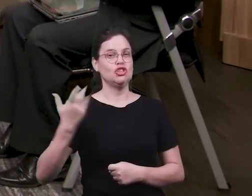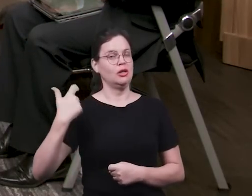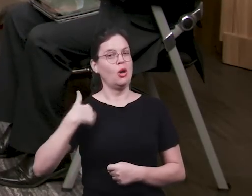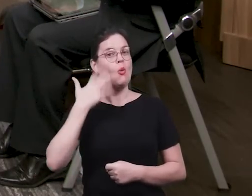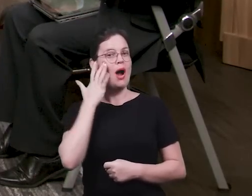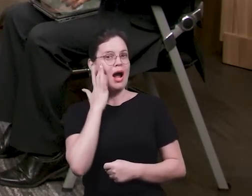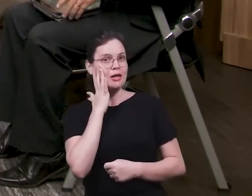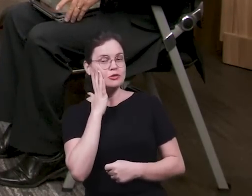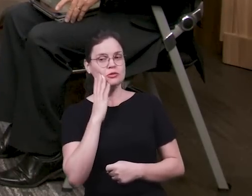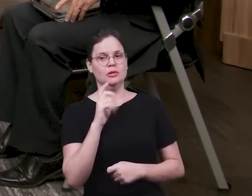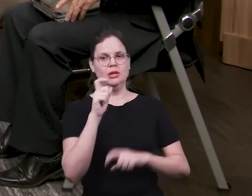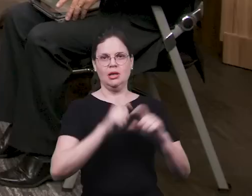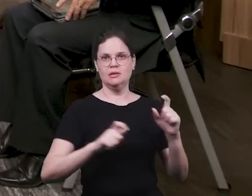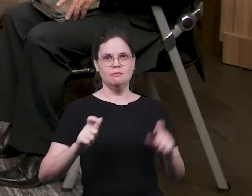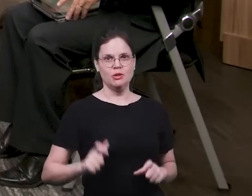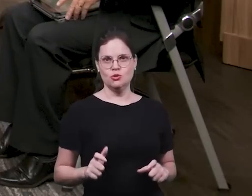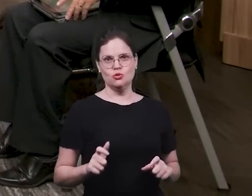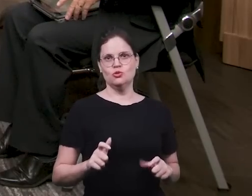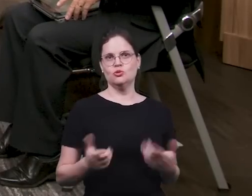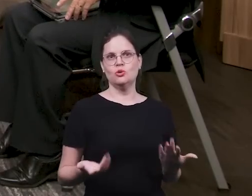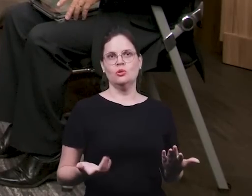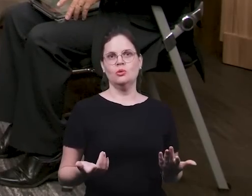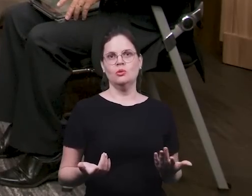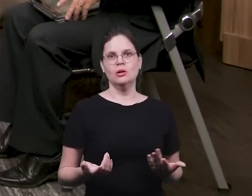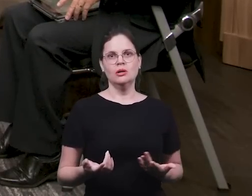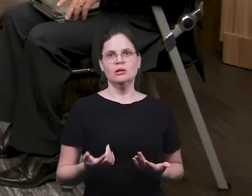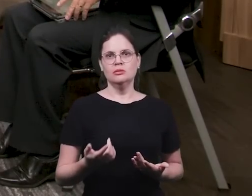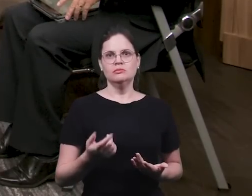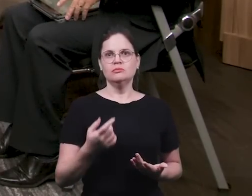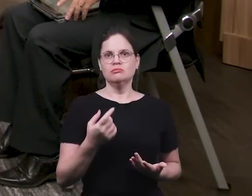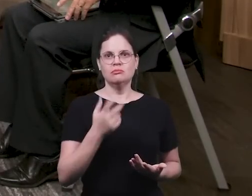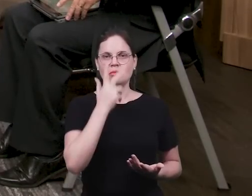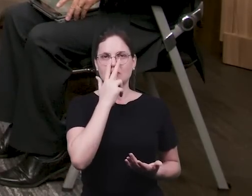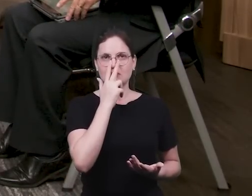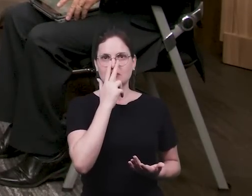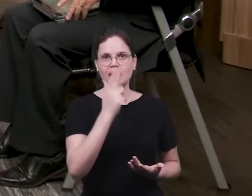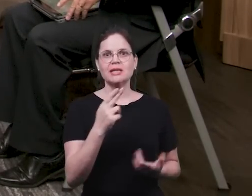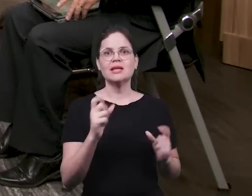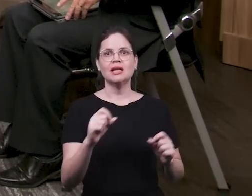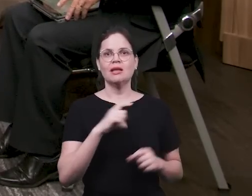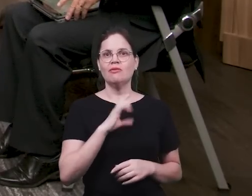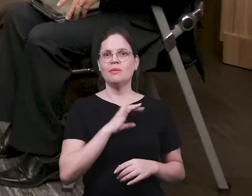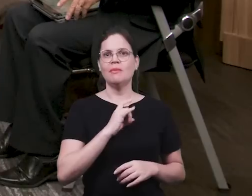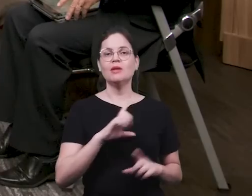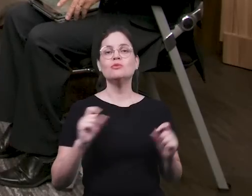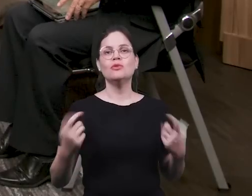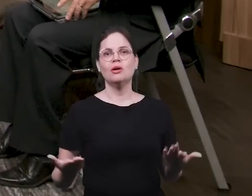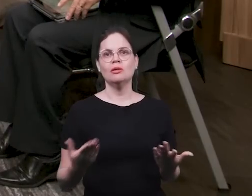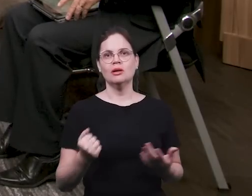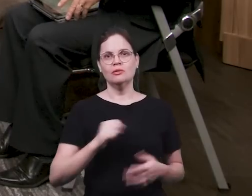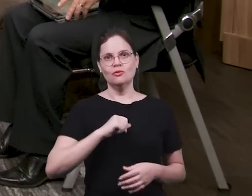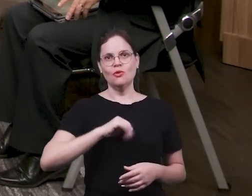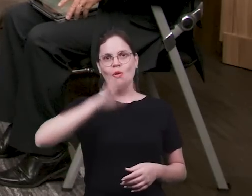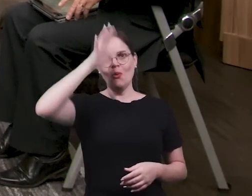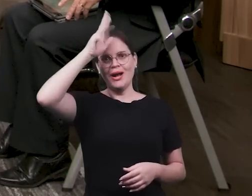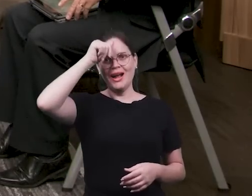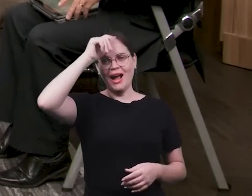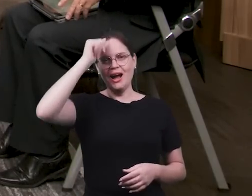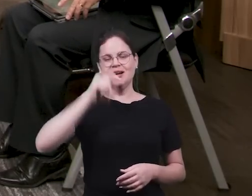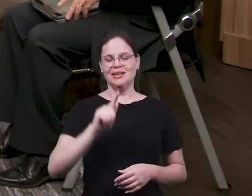impressionou ninguém, e teve mesmo, e que foi a salvação dele, foi o galo. O galo foi que salvou